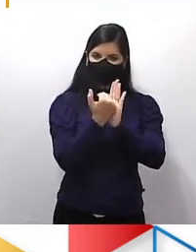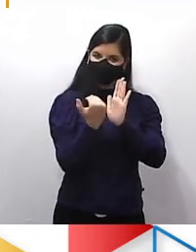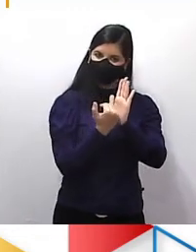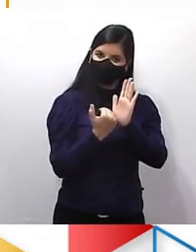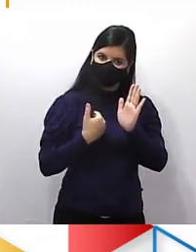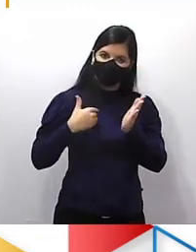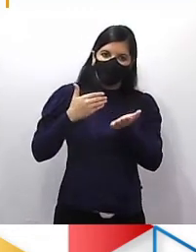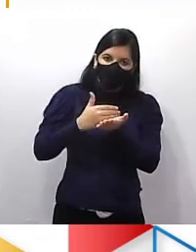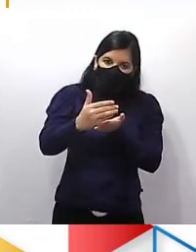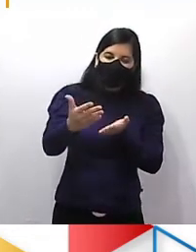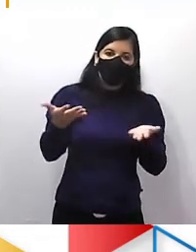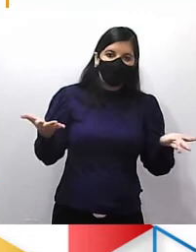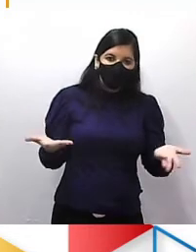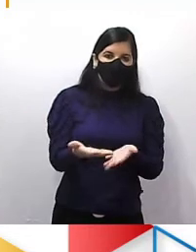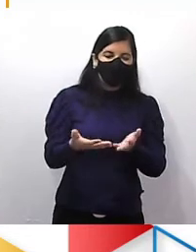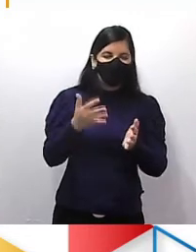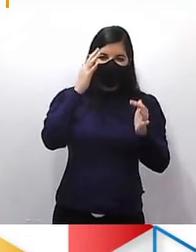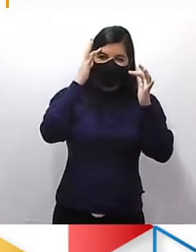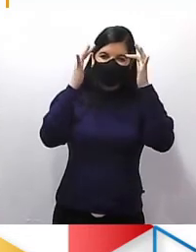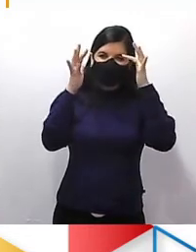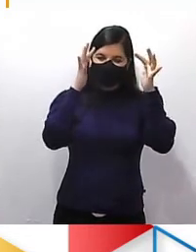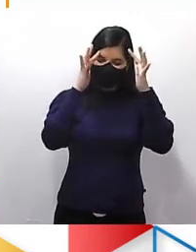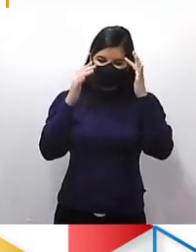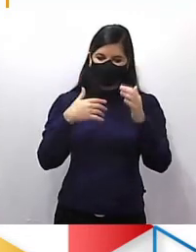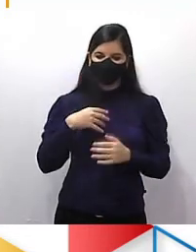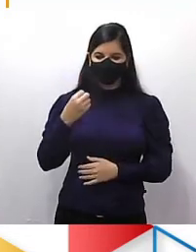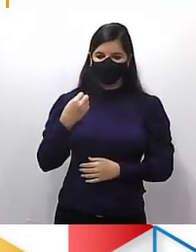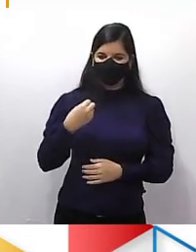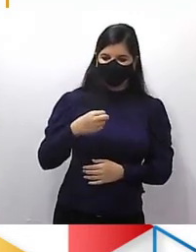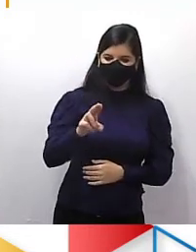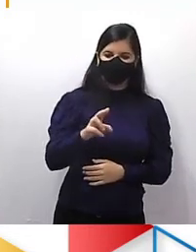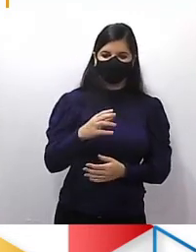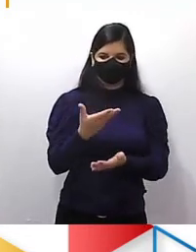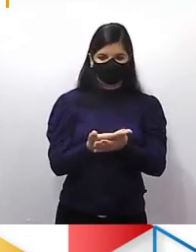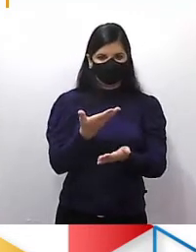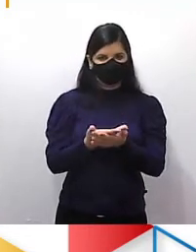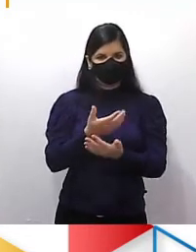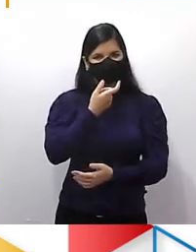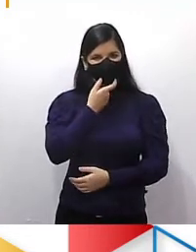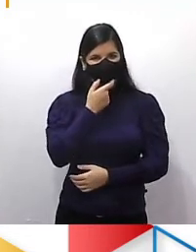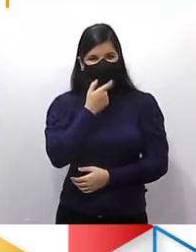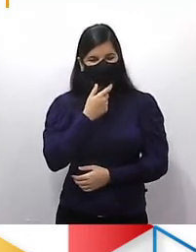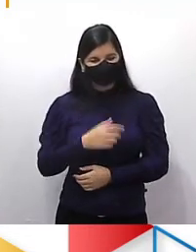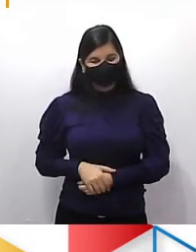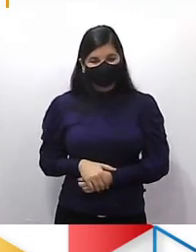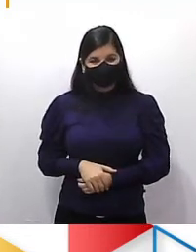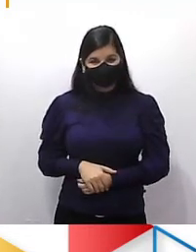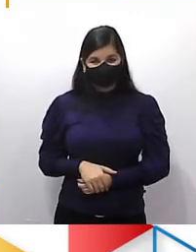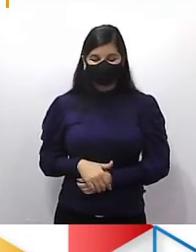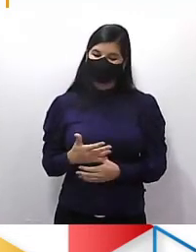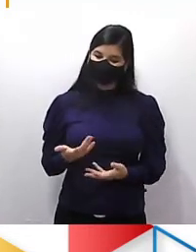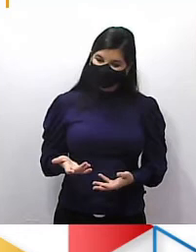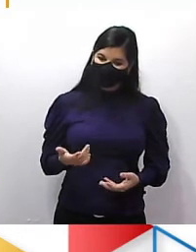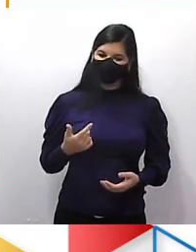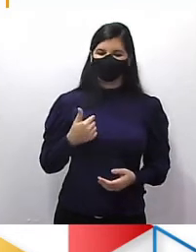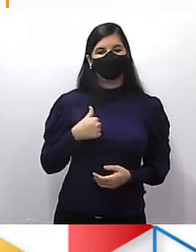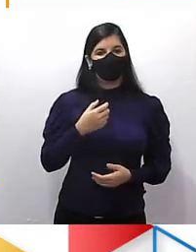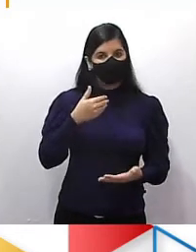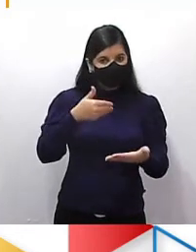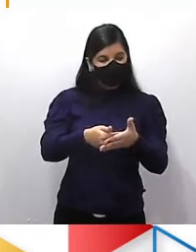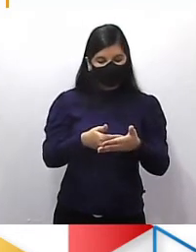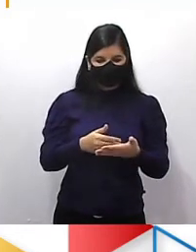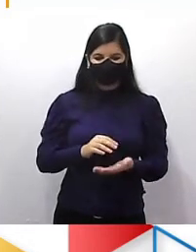pode começar a pensar em casa também. I'm going to study English. Eu vou estudar inglês muito